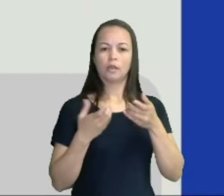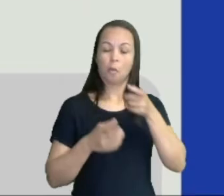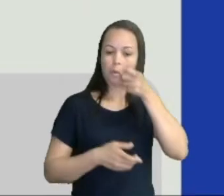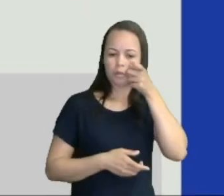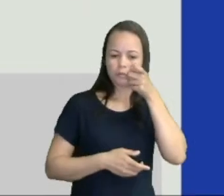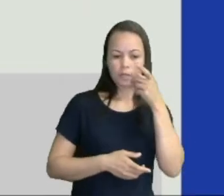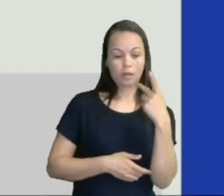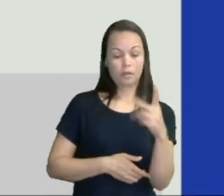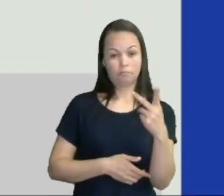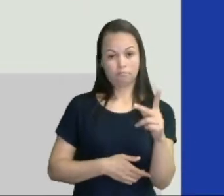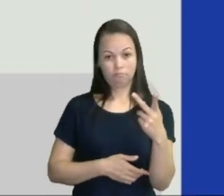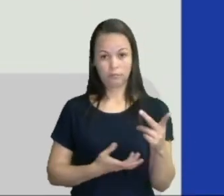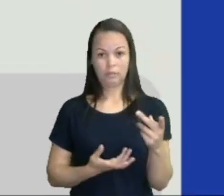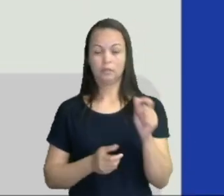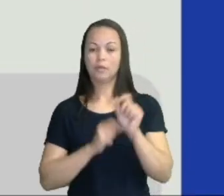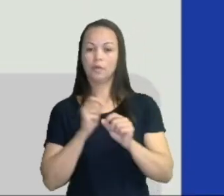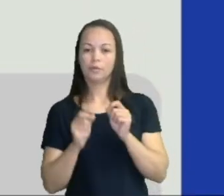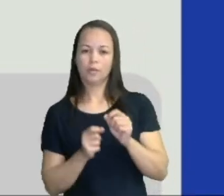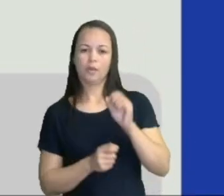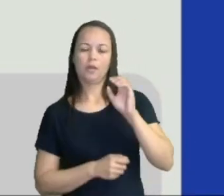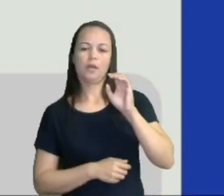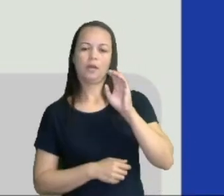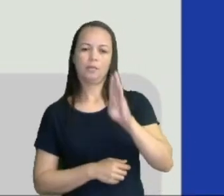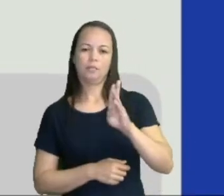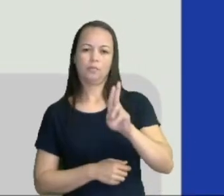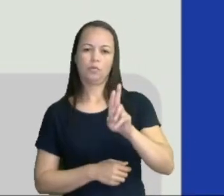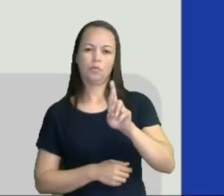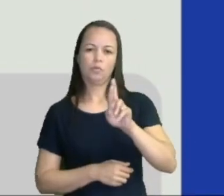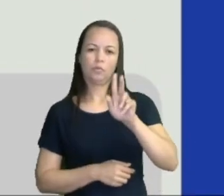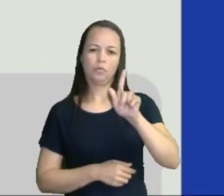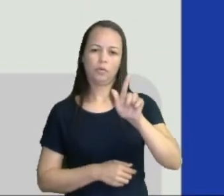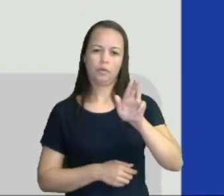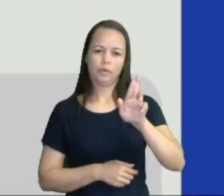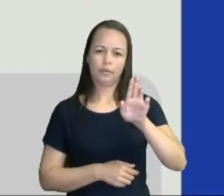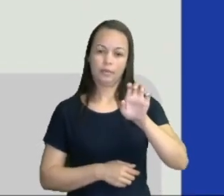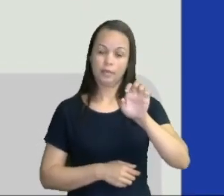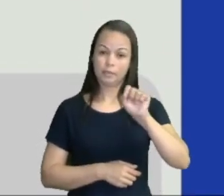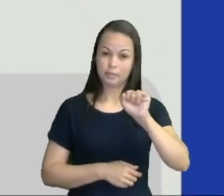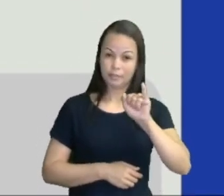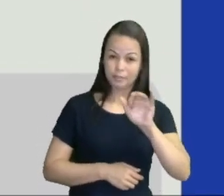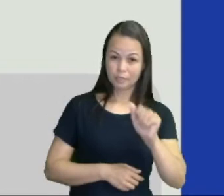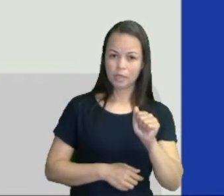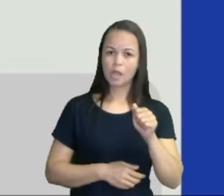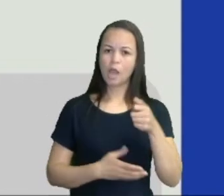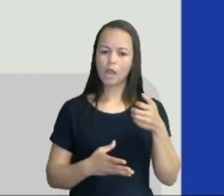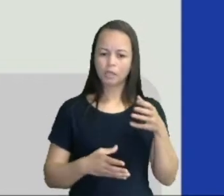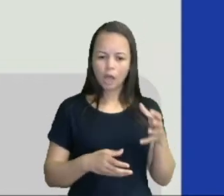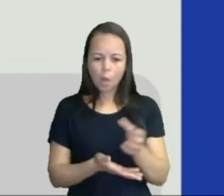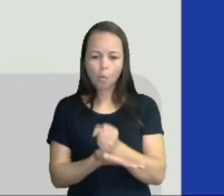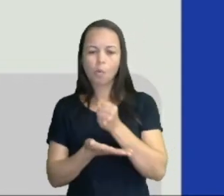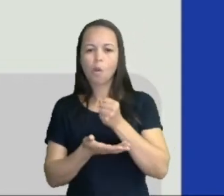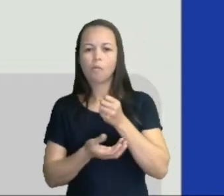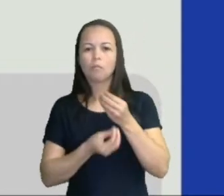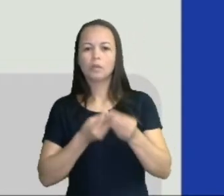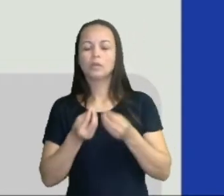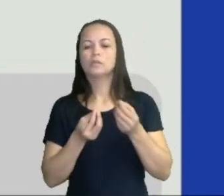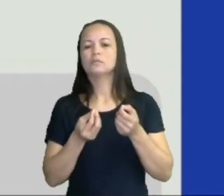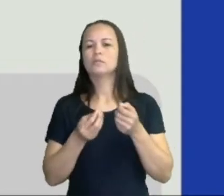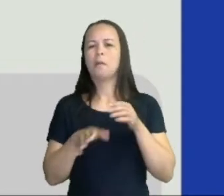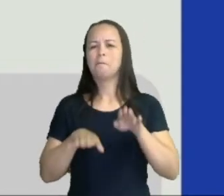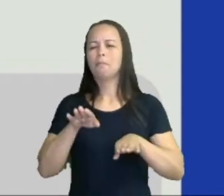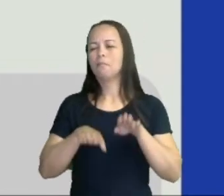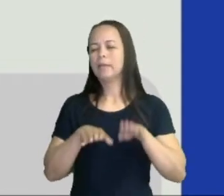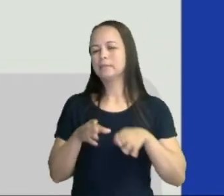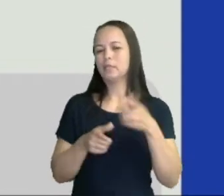é a burguesia, ele dá um golpe. Ele não quer mais governar como no consulado,